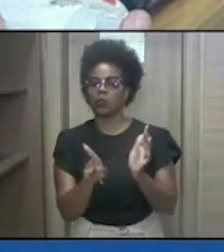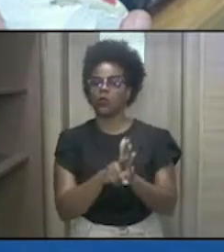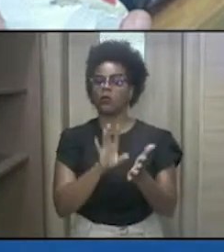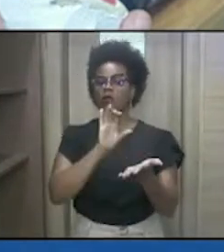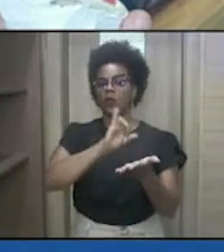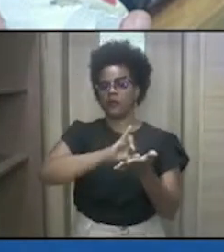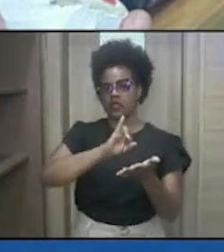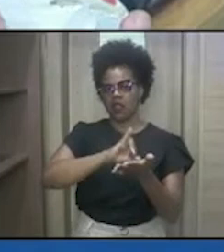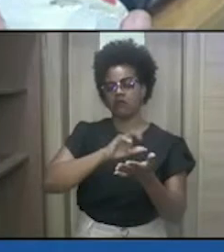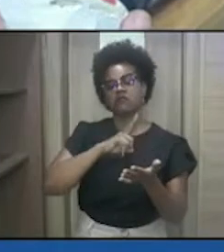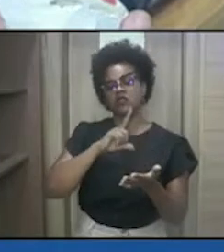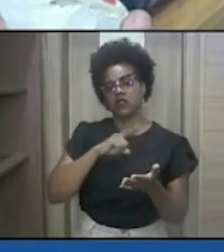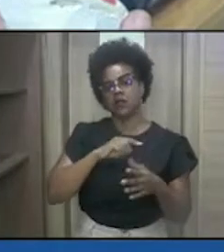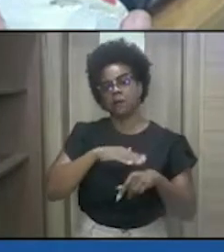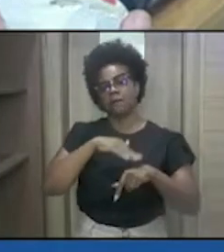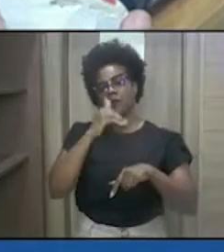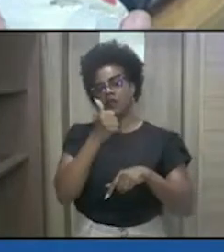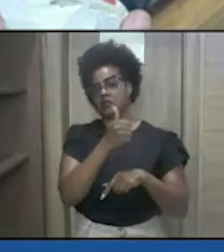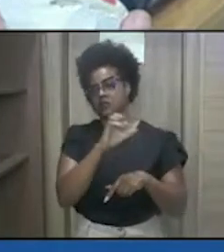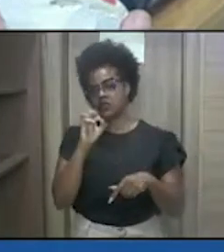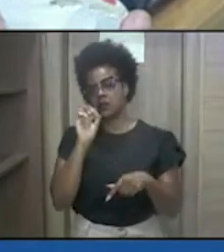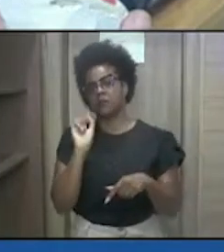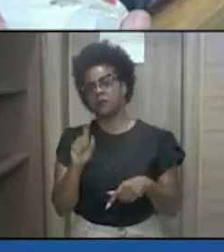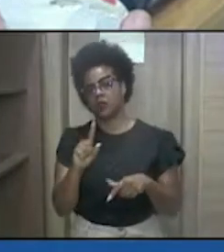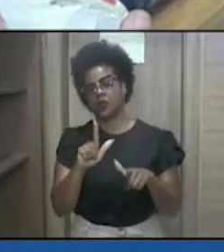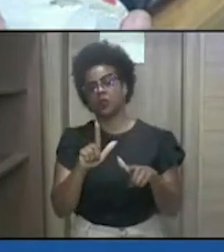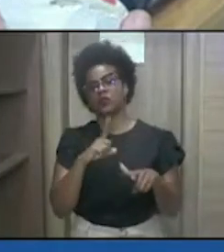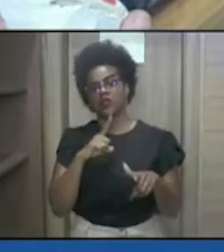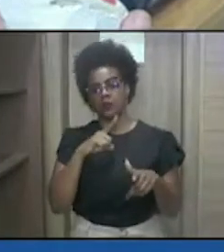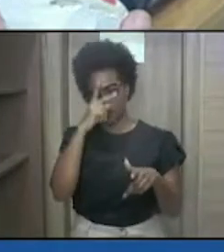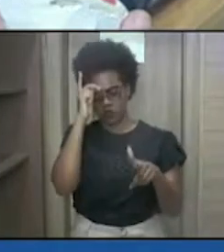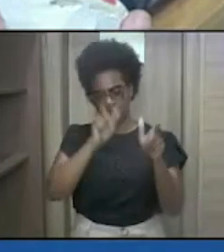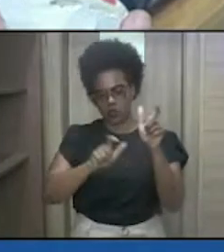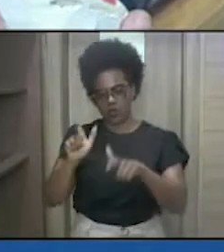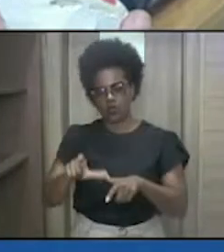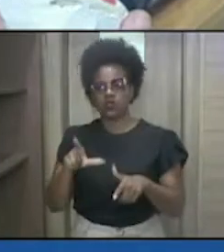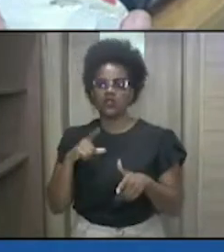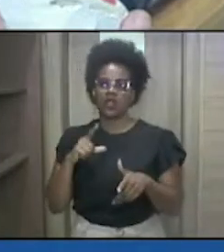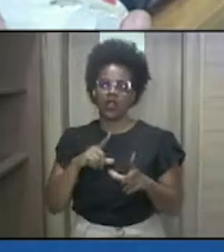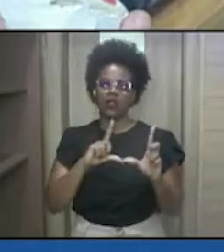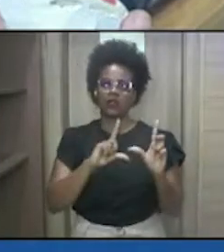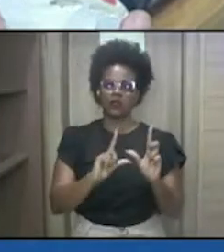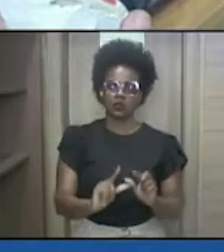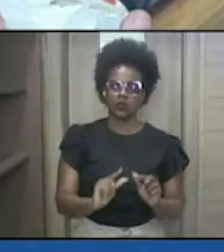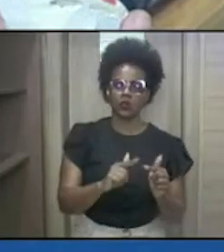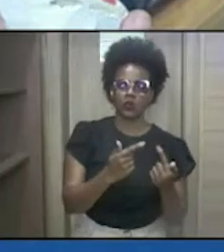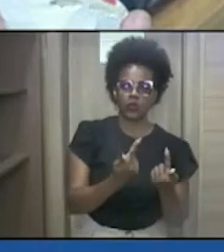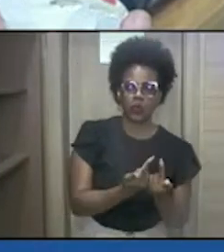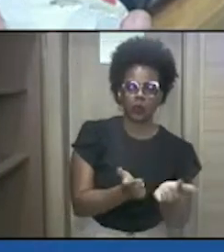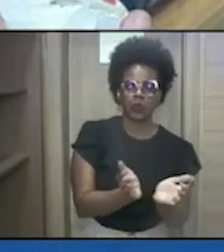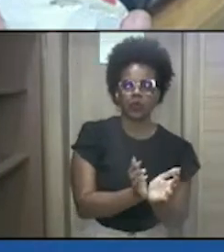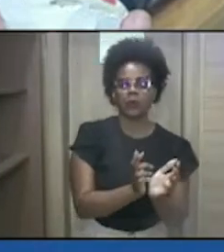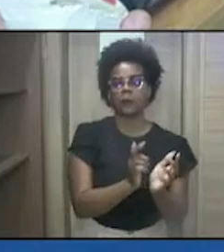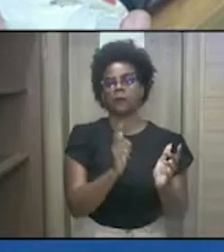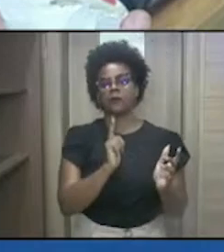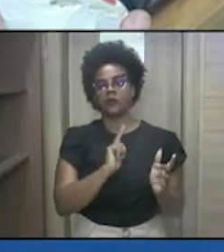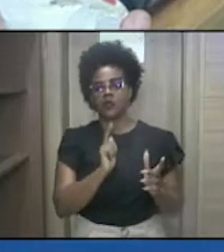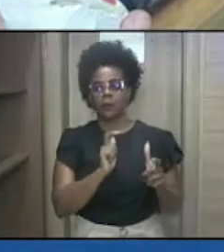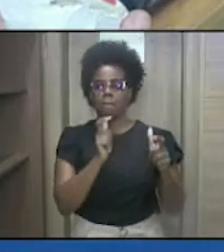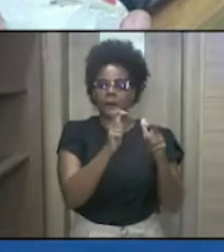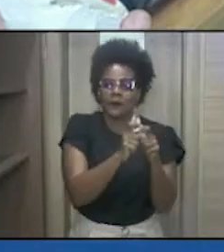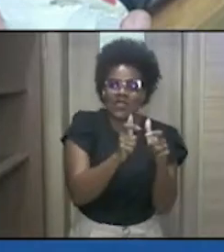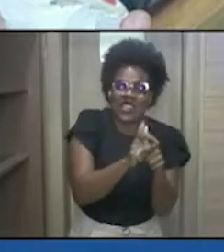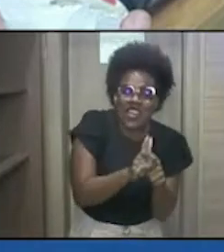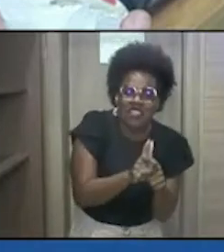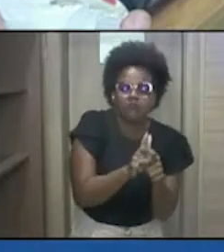grande porte, acima de 100 mil habitantes, um grupo de municípios de médio porte, um grupo de pequeno e muito